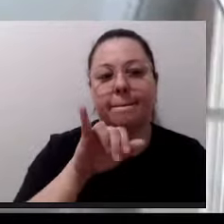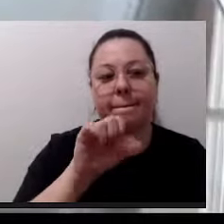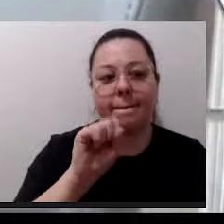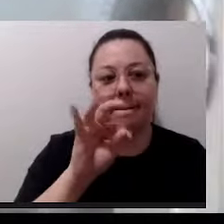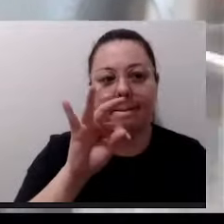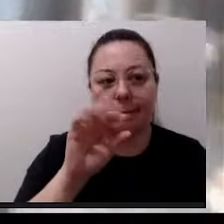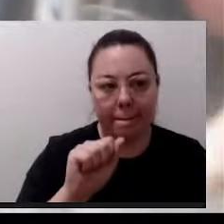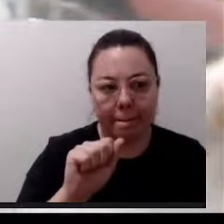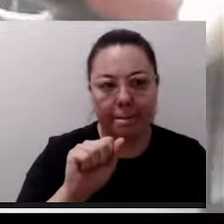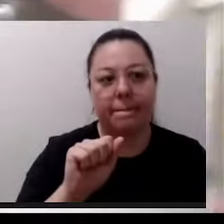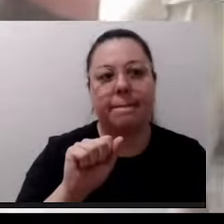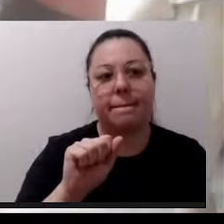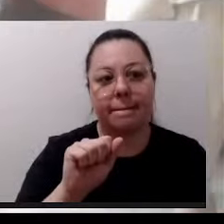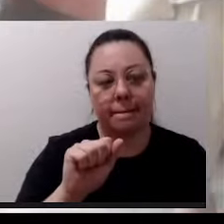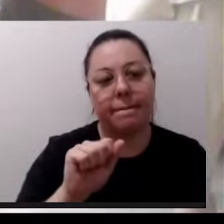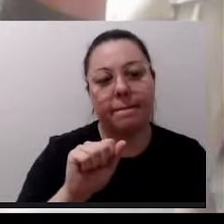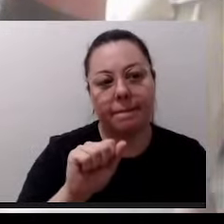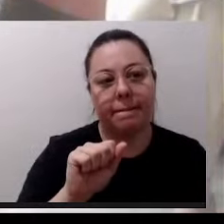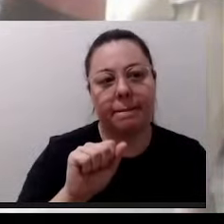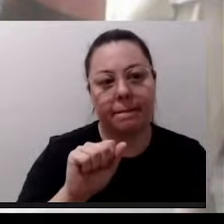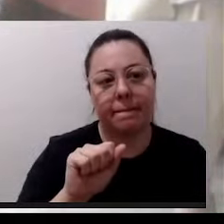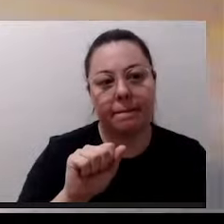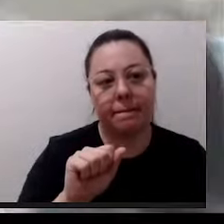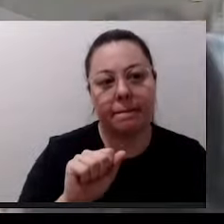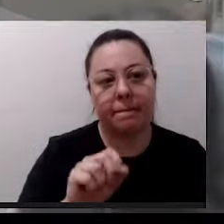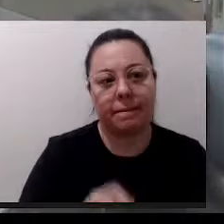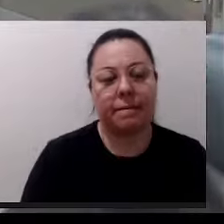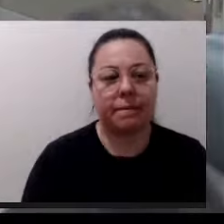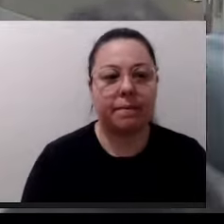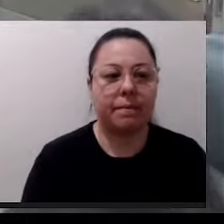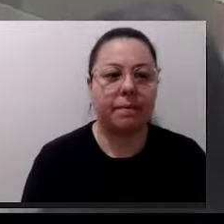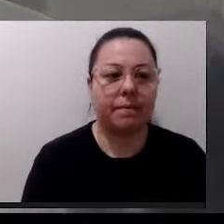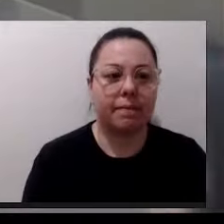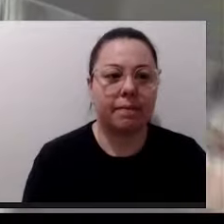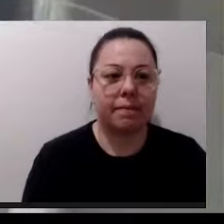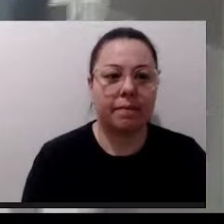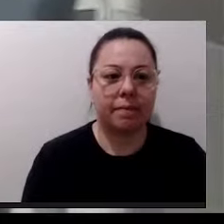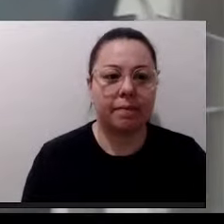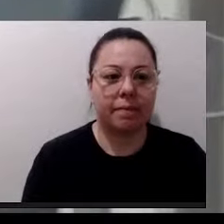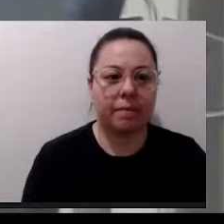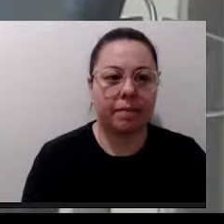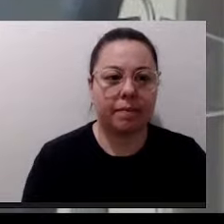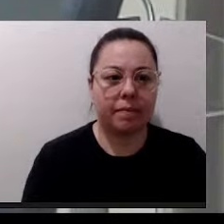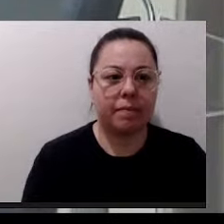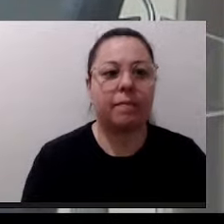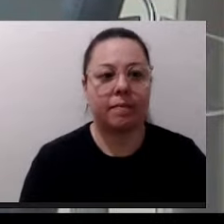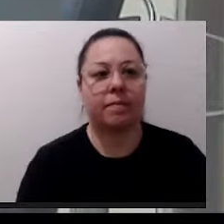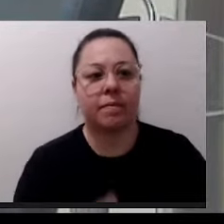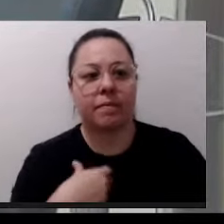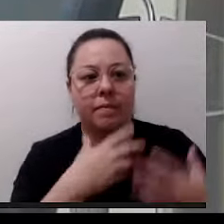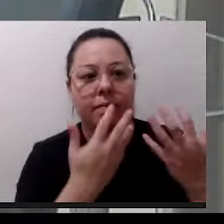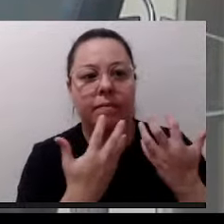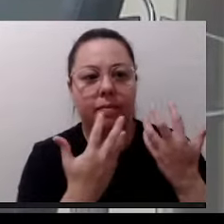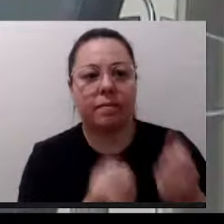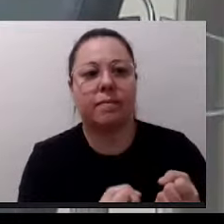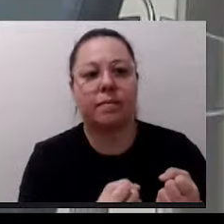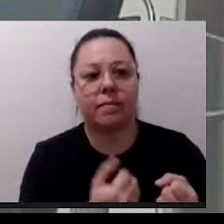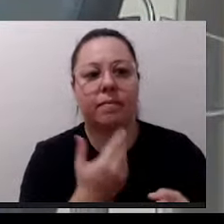decisão, renovar novamente a isso. Essa foi uma sugestão, a relatora, né? Então, Pois não. eu acolho a sugestão para